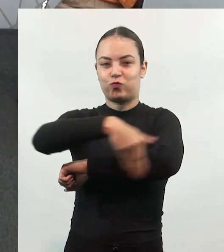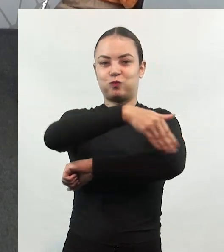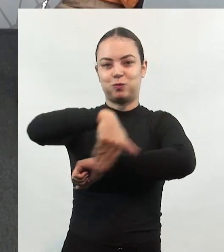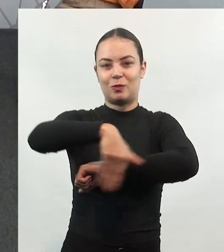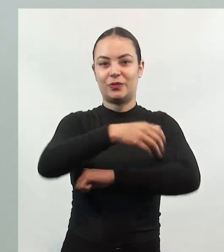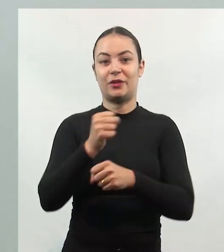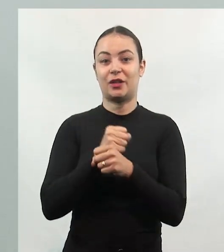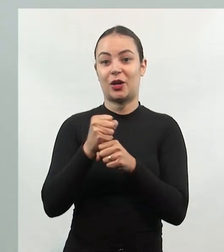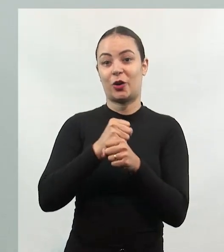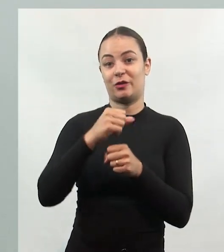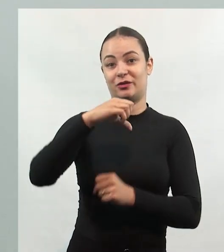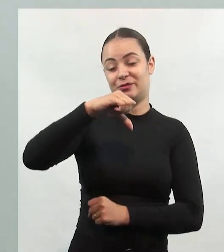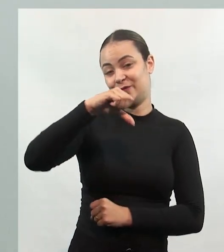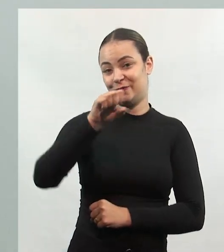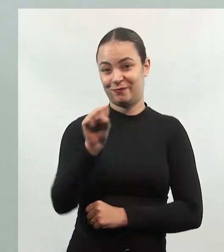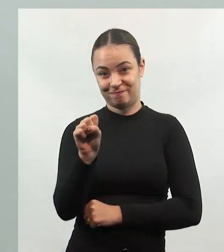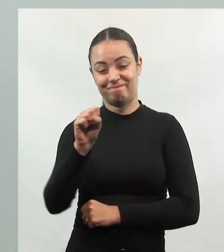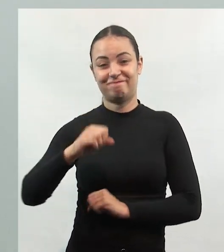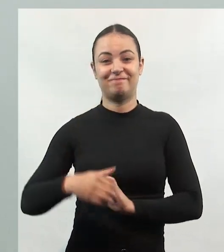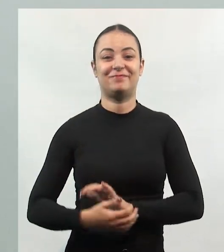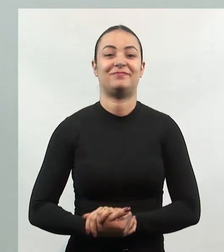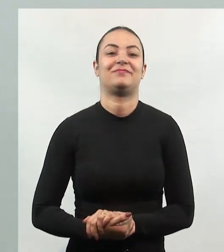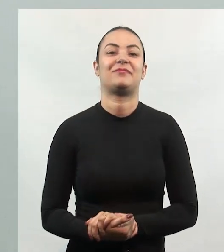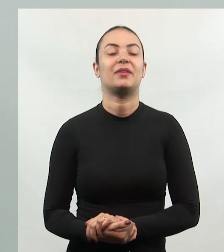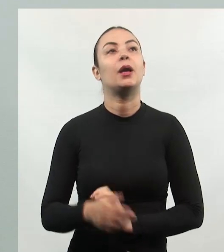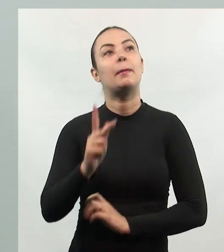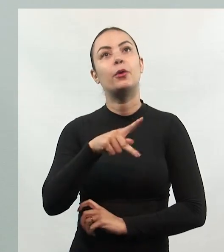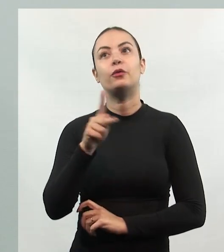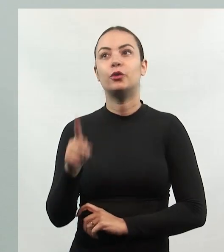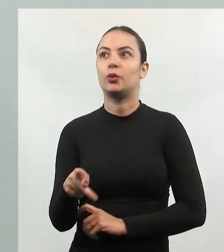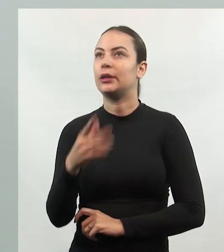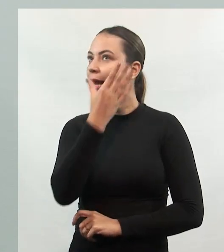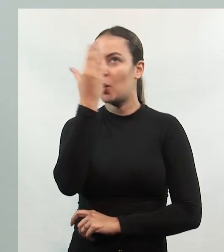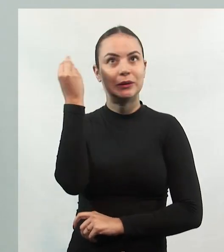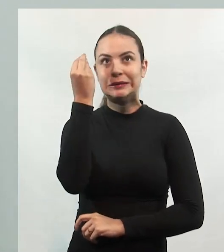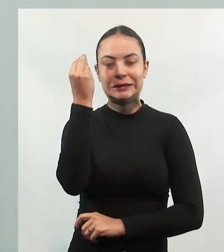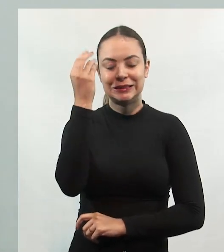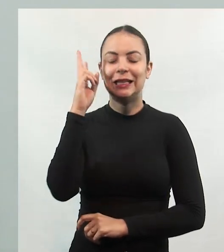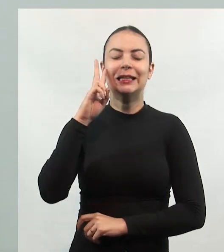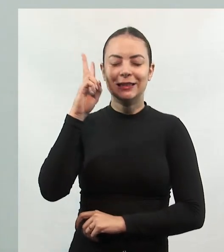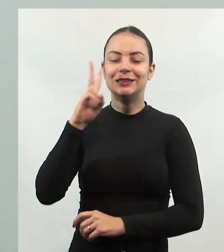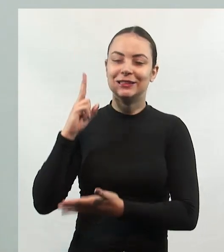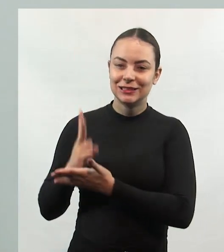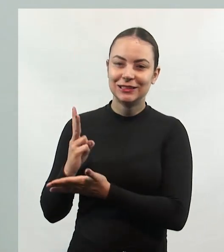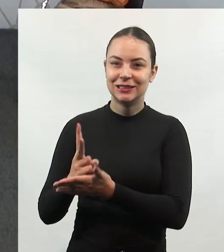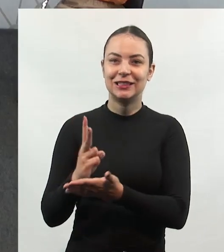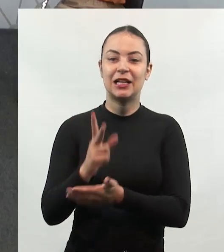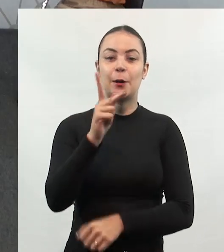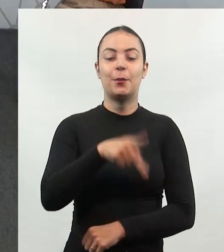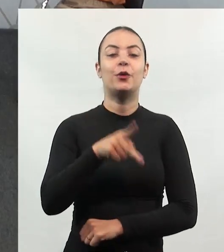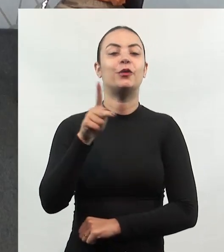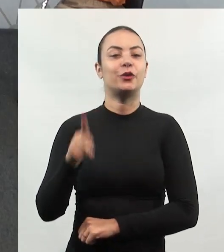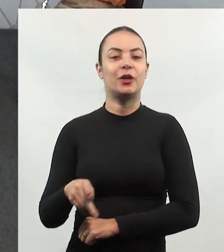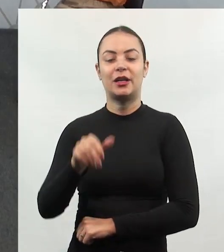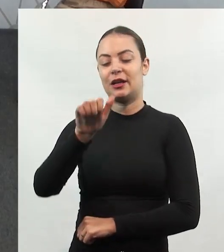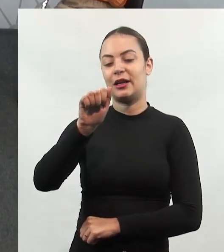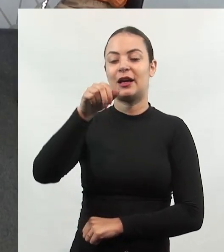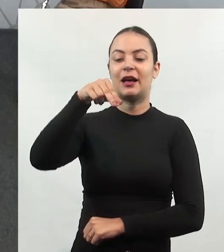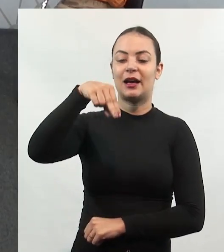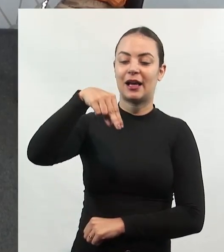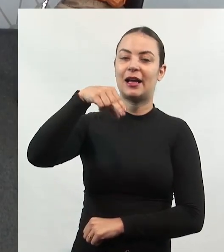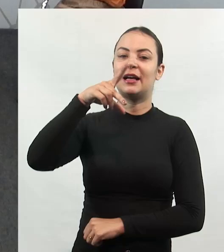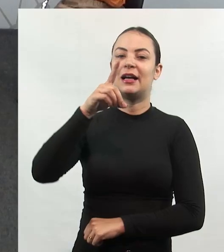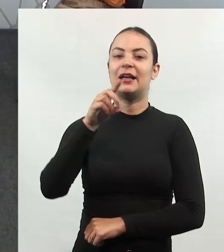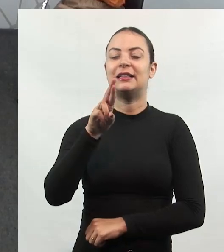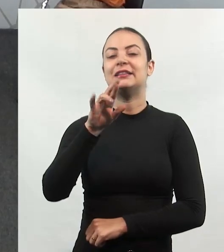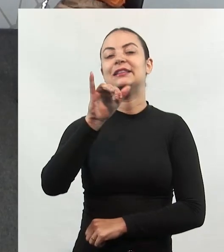minha foi eu de fiz. melancia, com as células, as mitocôndrias. Foi na Nunca melancia, com o meu grupo, que foi a Nalda,